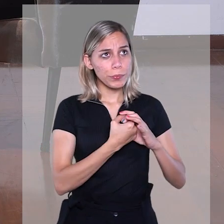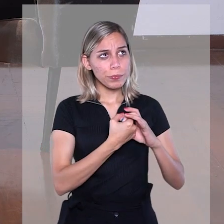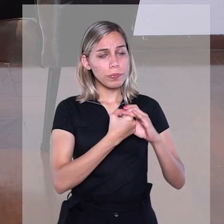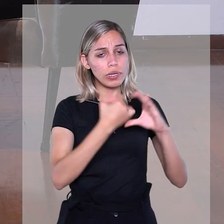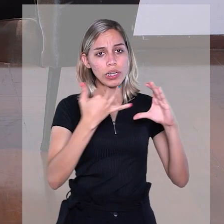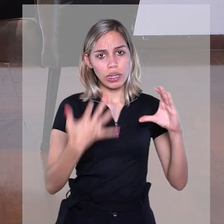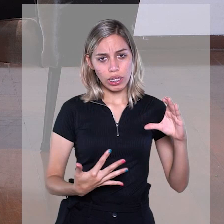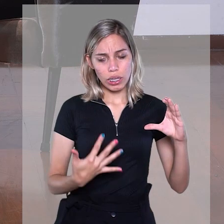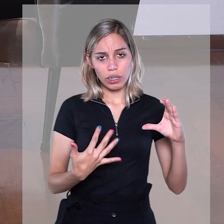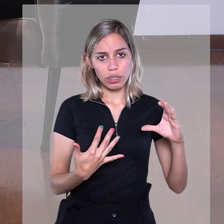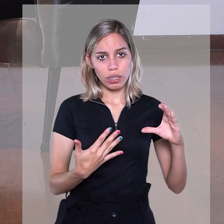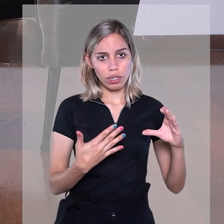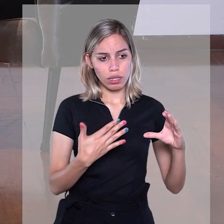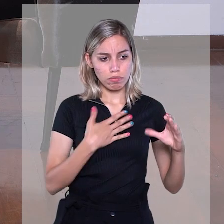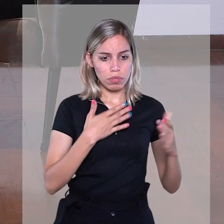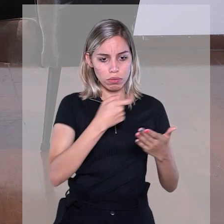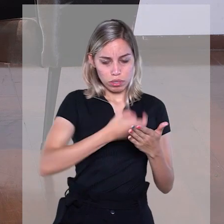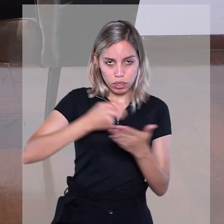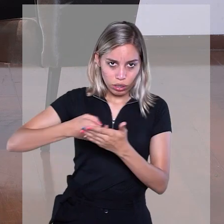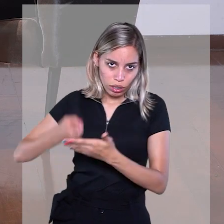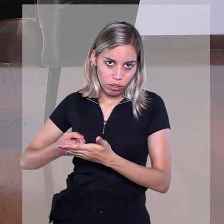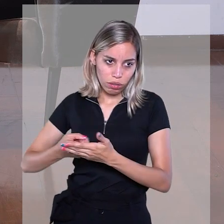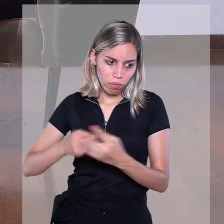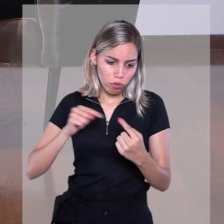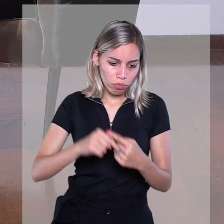as minhas obras é da ordem do prazer e não